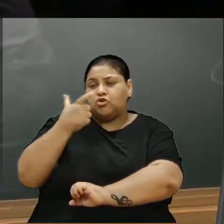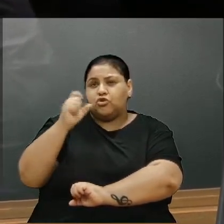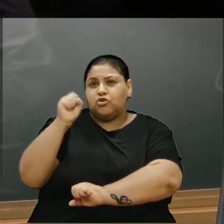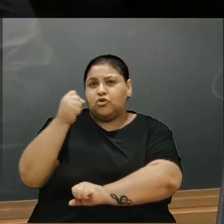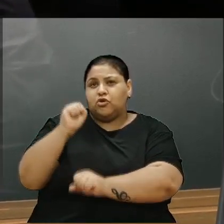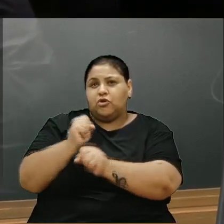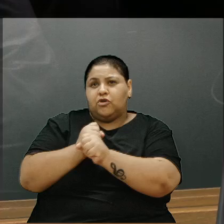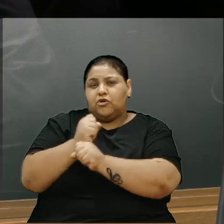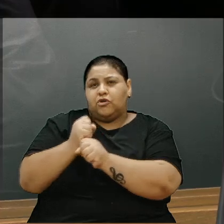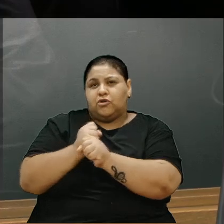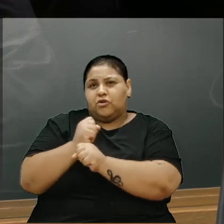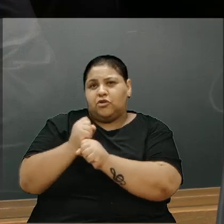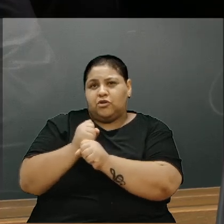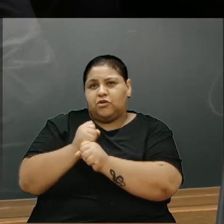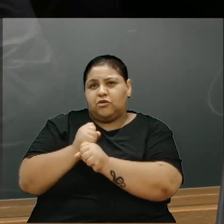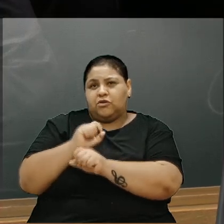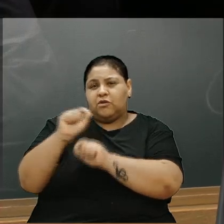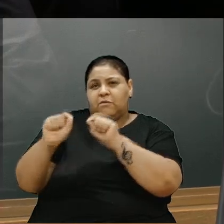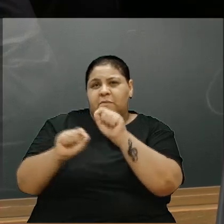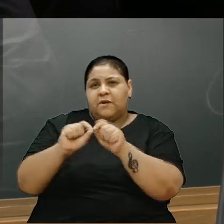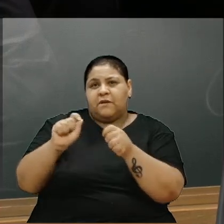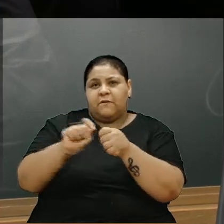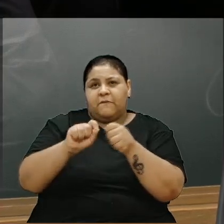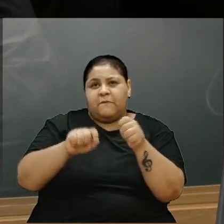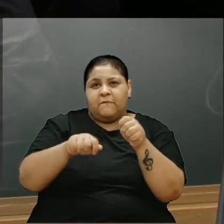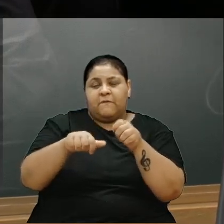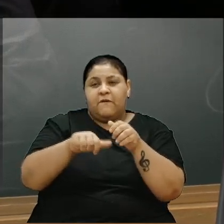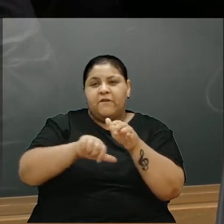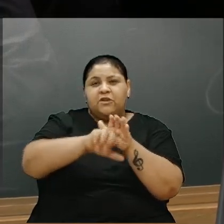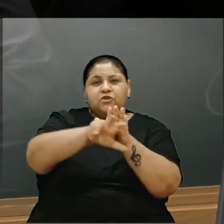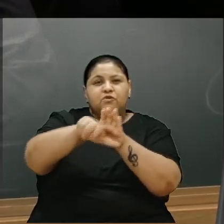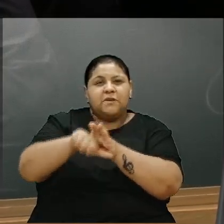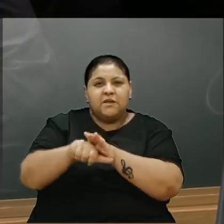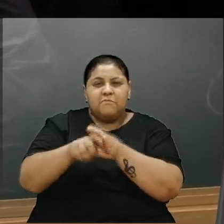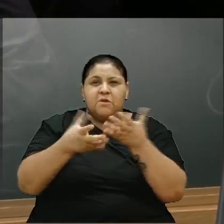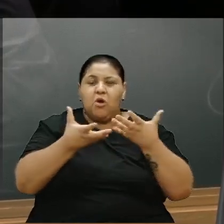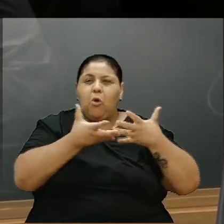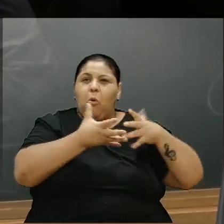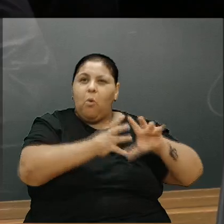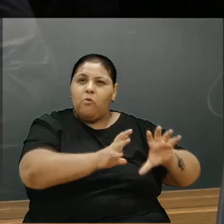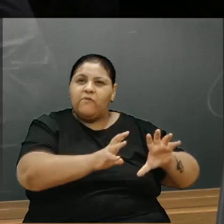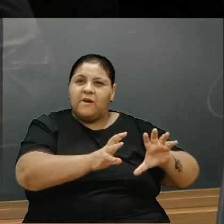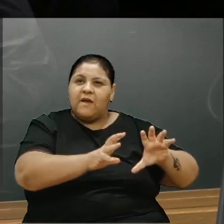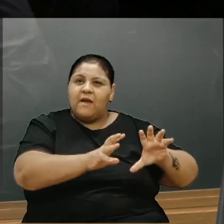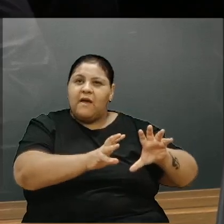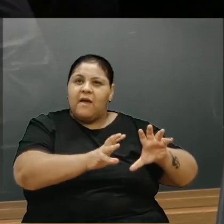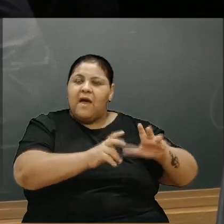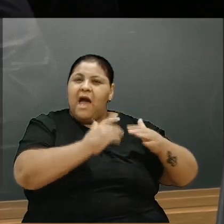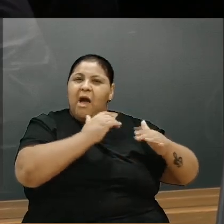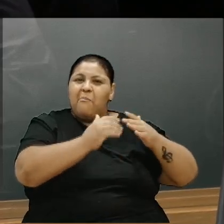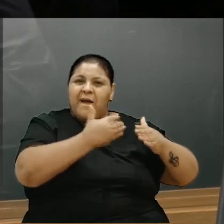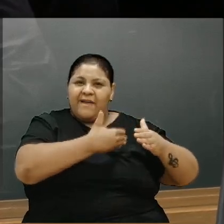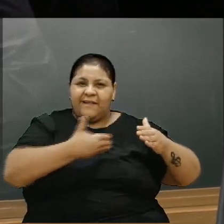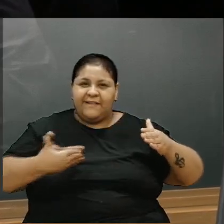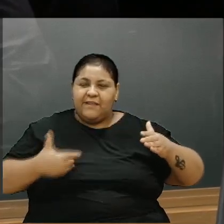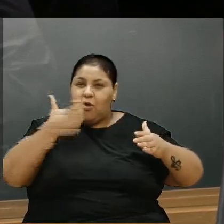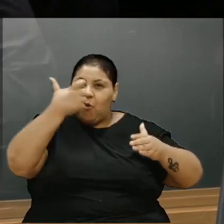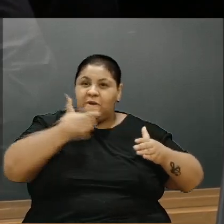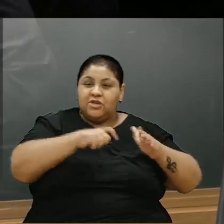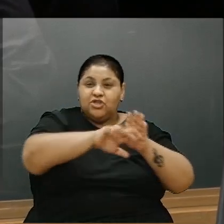de inegibilidade para aquele que cometeu um crime contra a máquina pública é pouco. Eu acho que quem roubou dinheiro